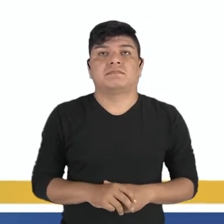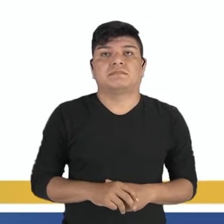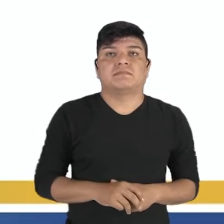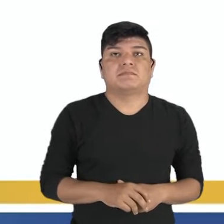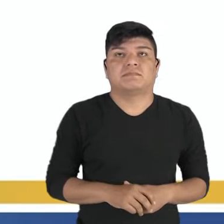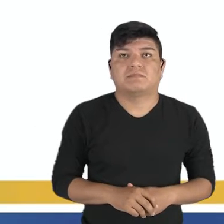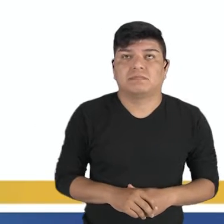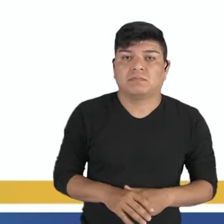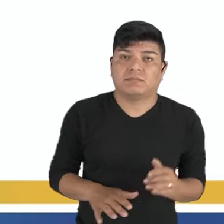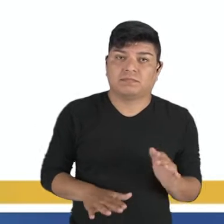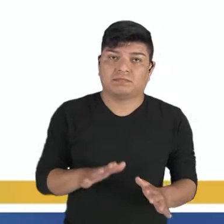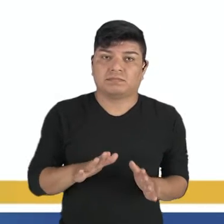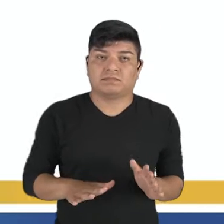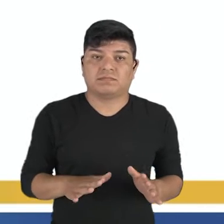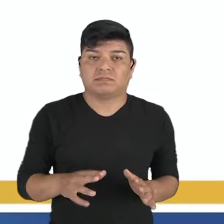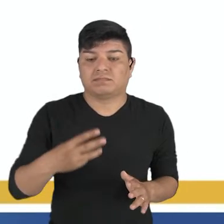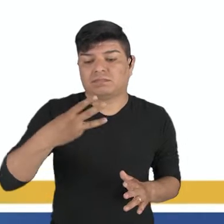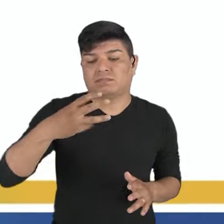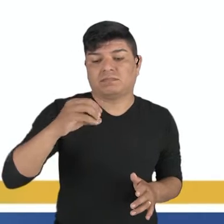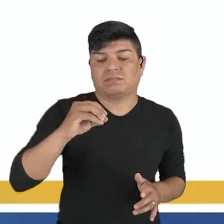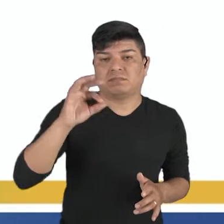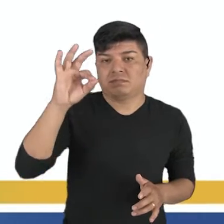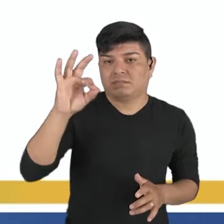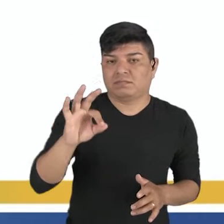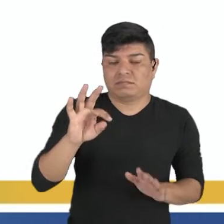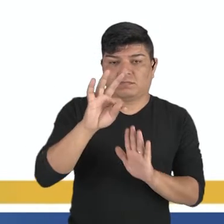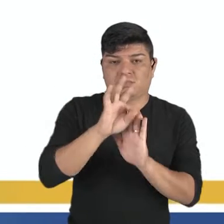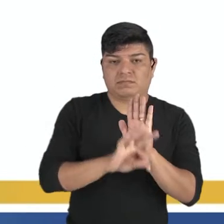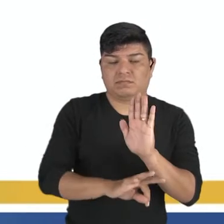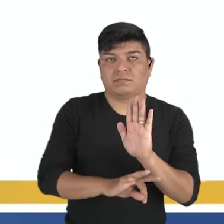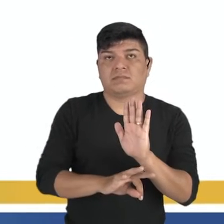E pelo menos 30% de um texto